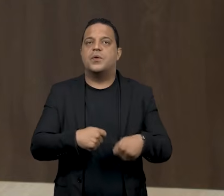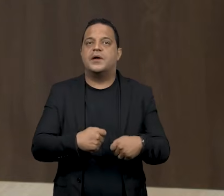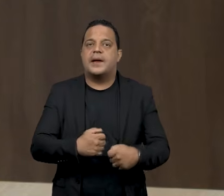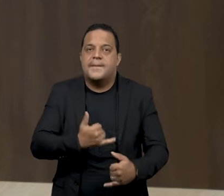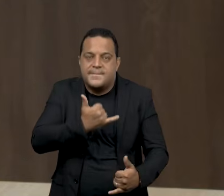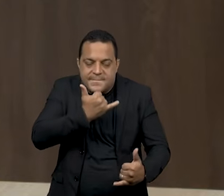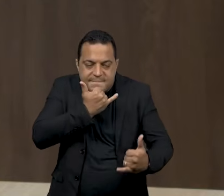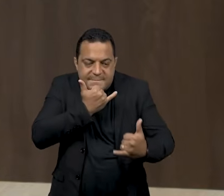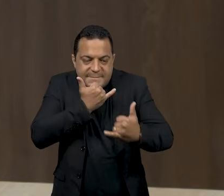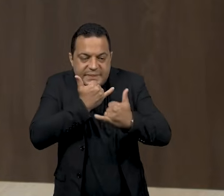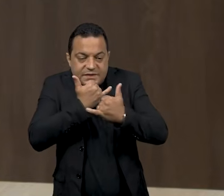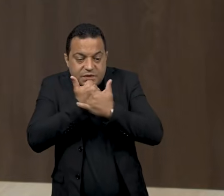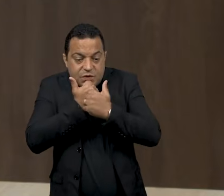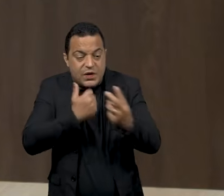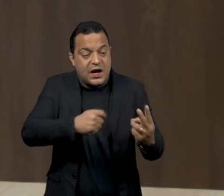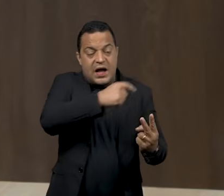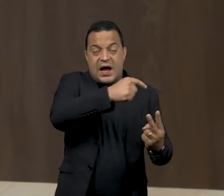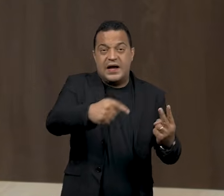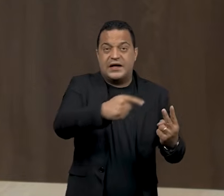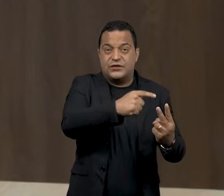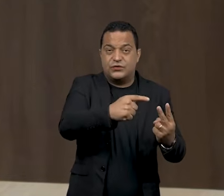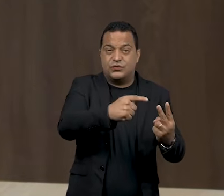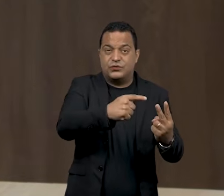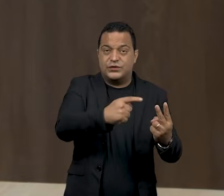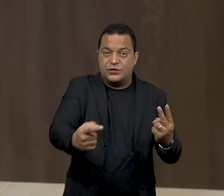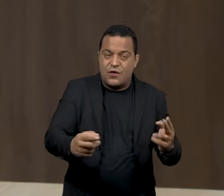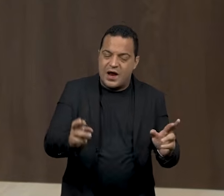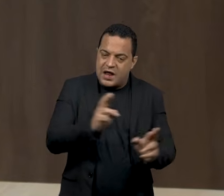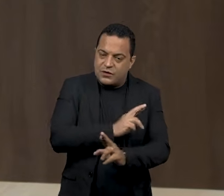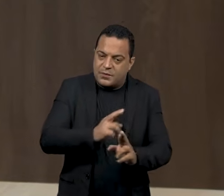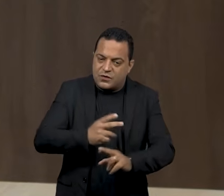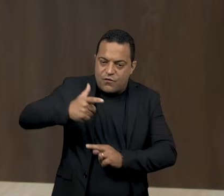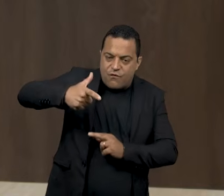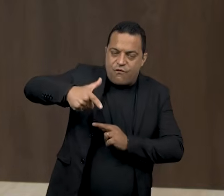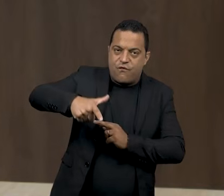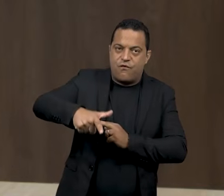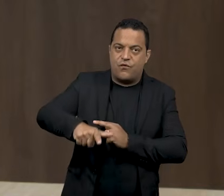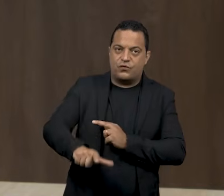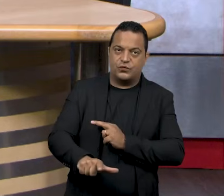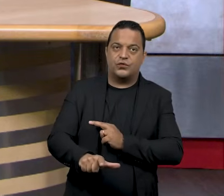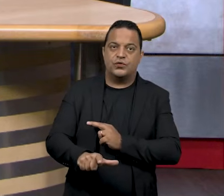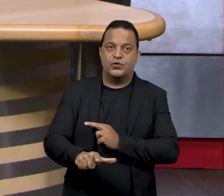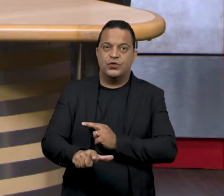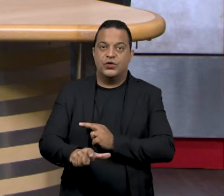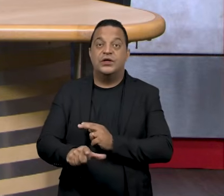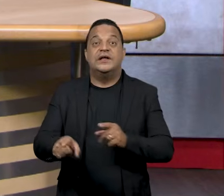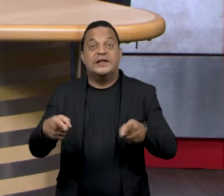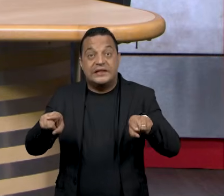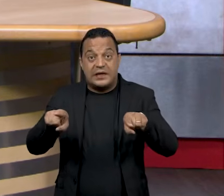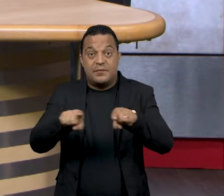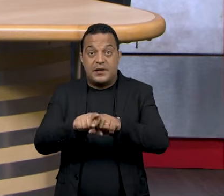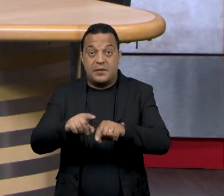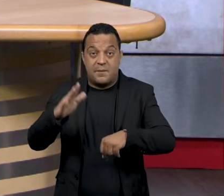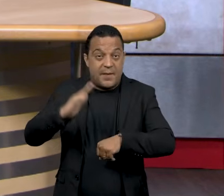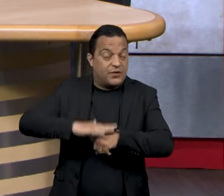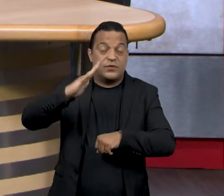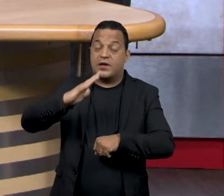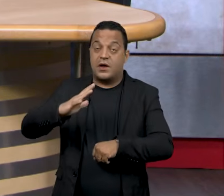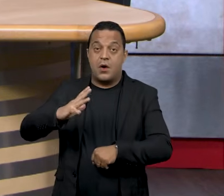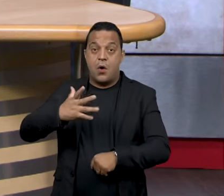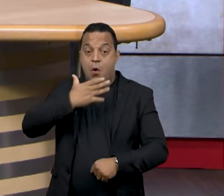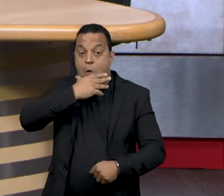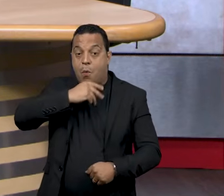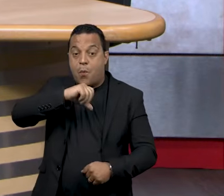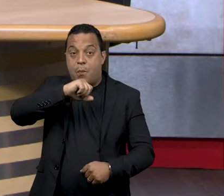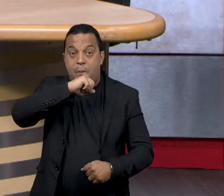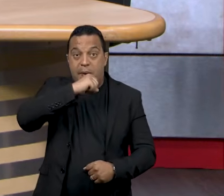e Deus restaurou aquelas irmãs. Quantas experiências nós podemos lembrar, né? Restaurou as irmãs e ainda salvou o pai delas. Olha